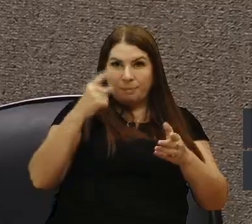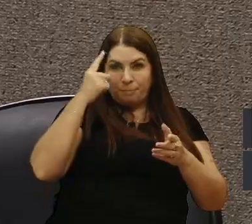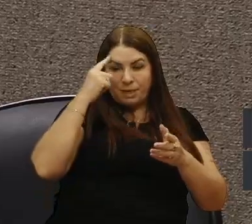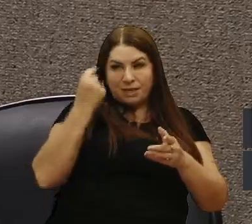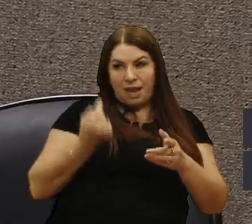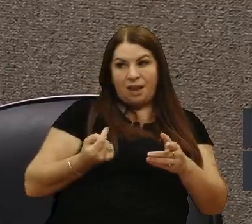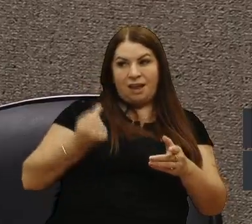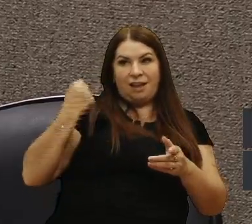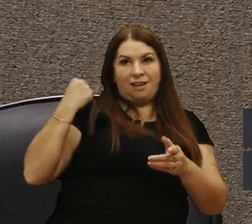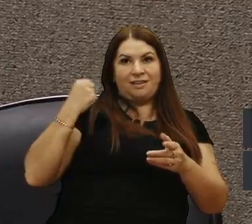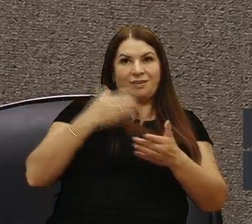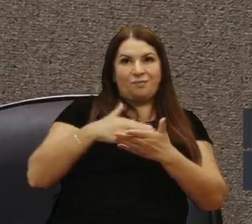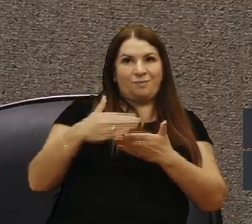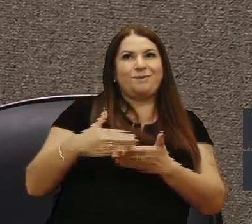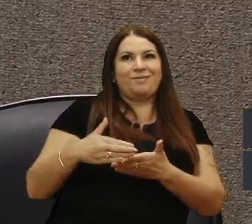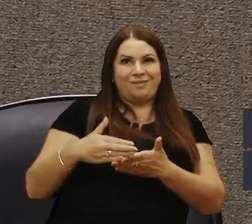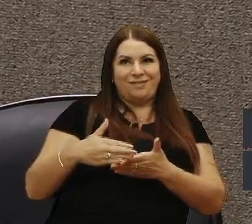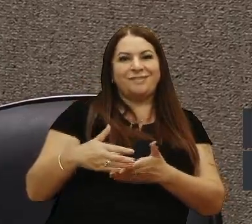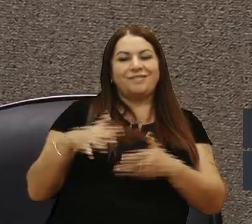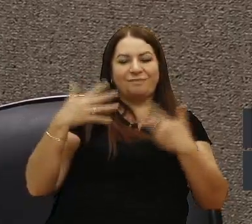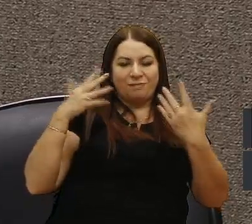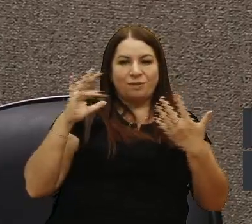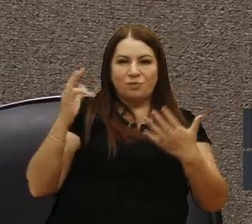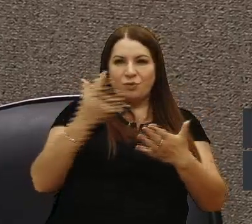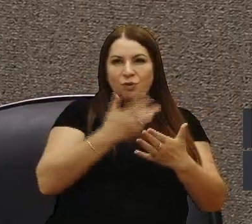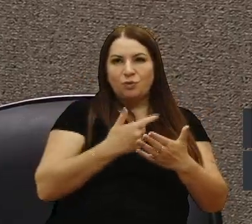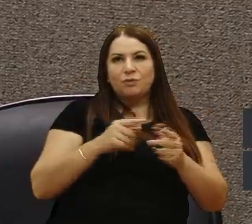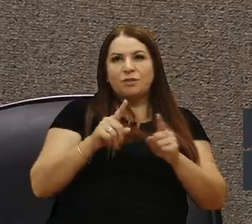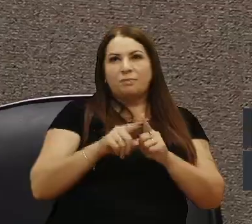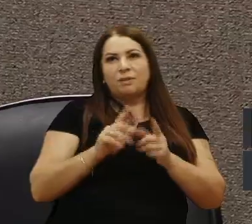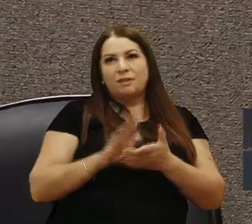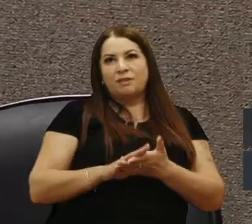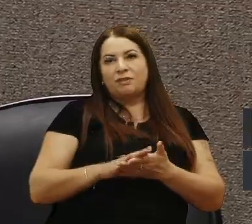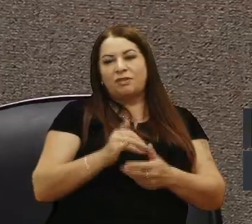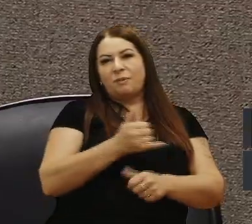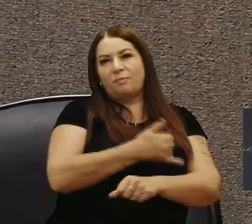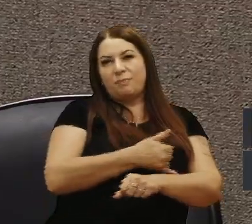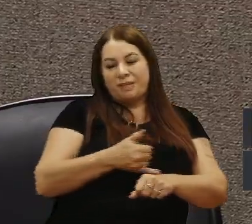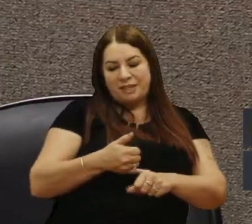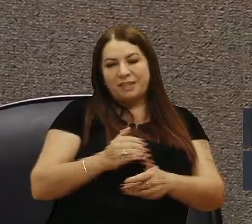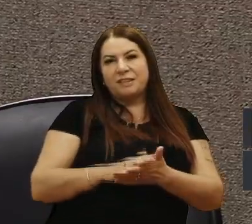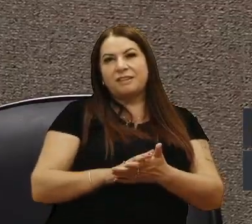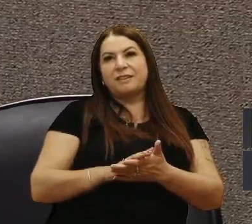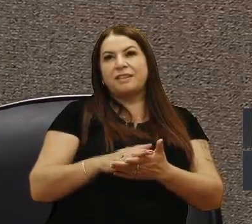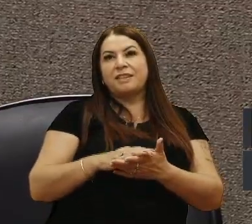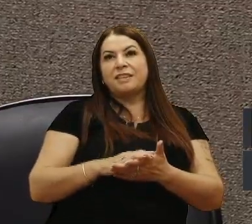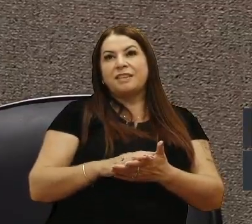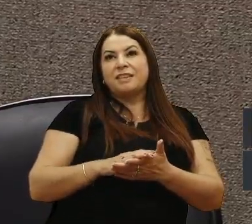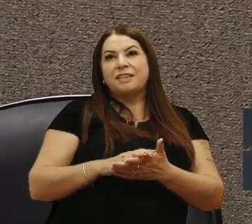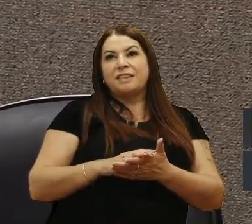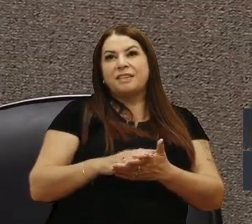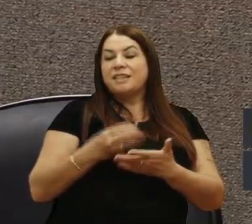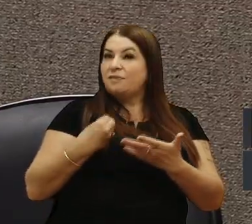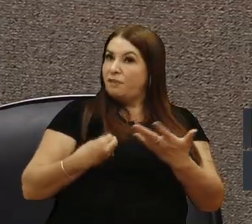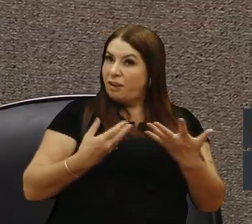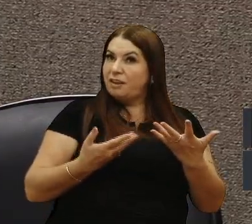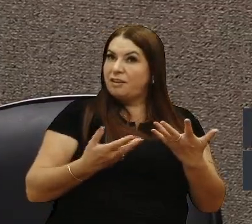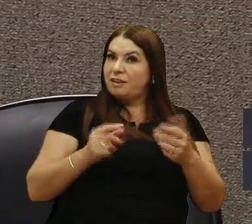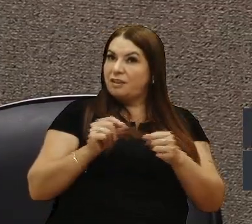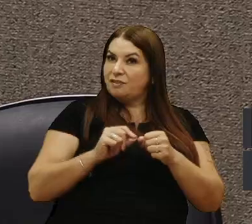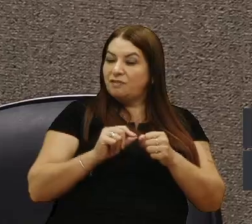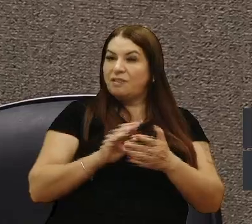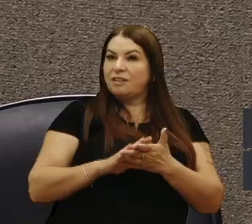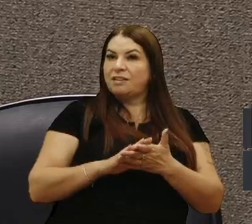quem abriu esse caminho. Então, parabéns a todos também que já passaram, que viveram e que